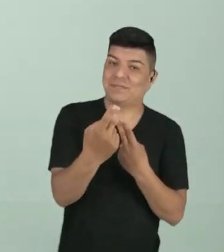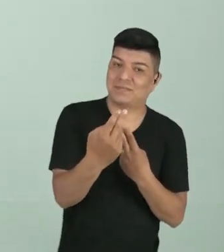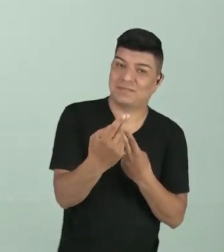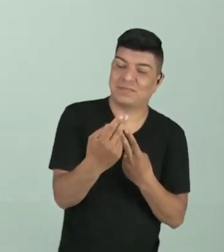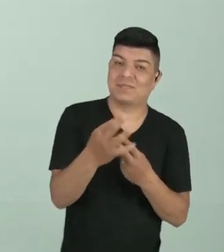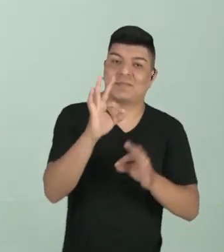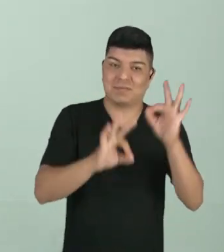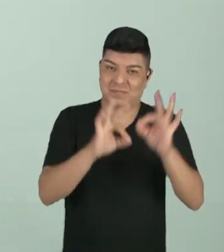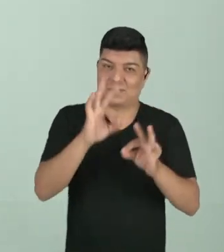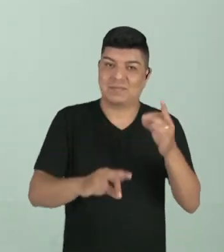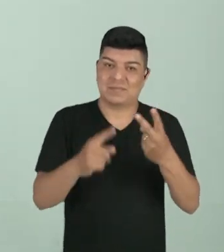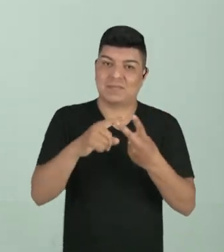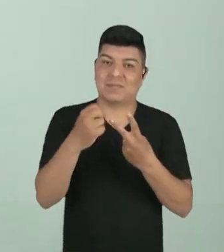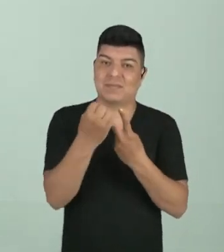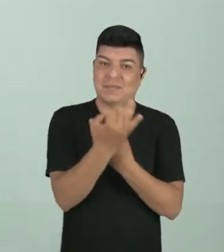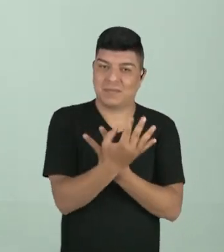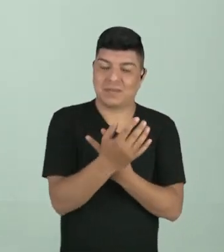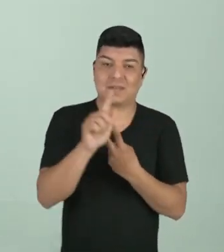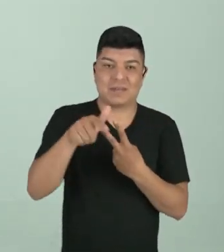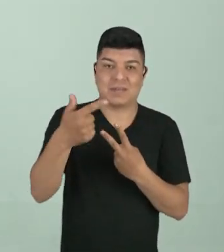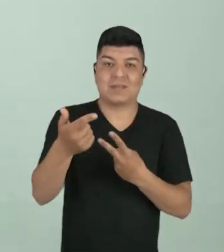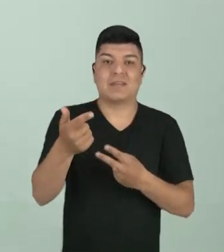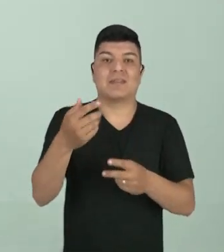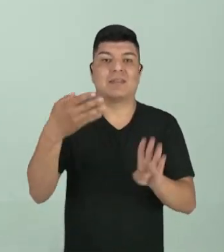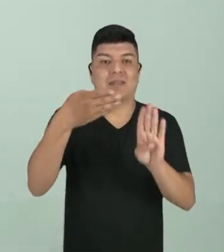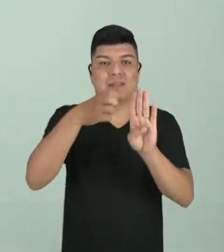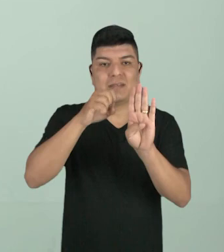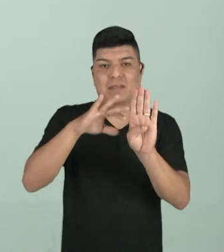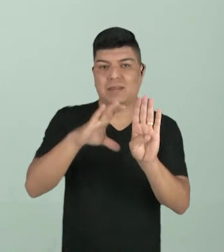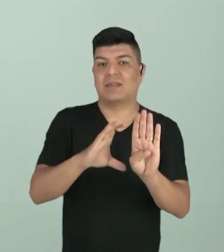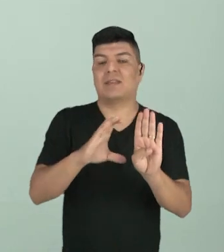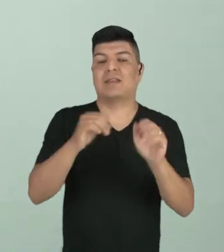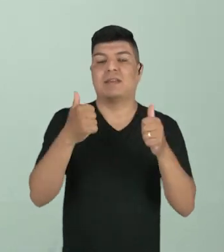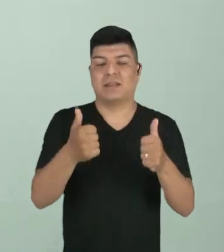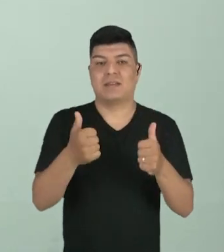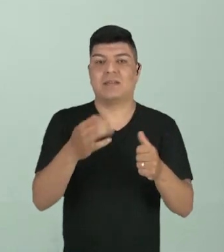e as operações com esses radicais. Depois, compareça na plataforma